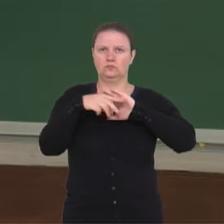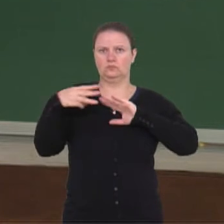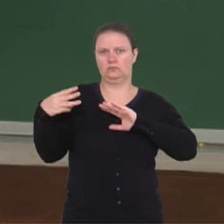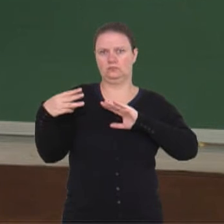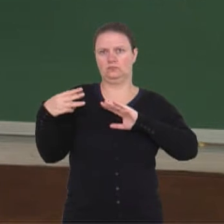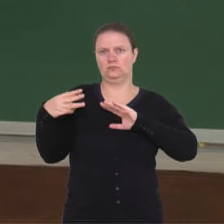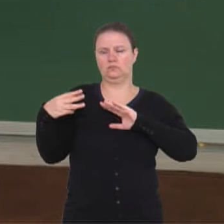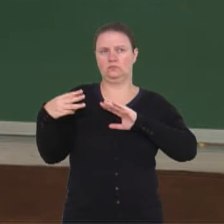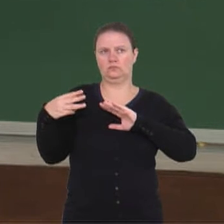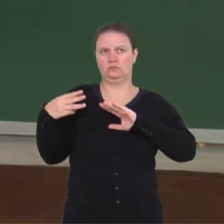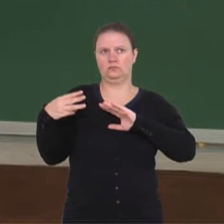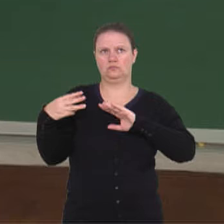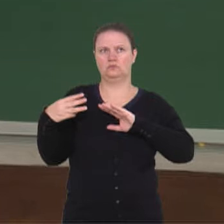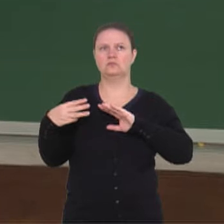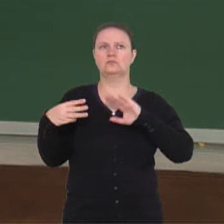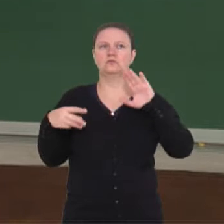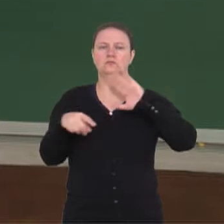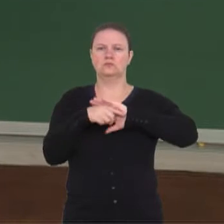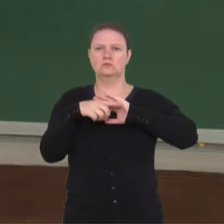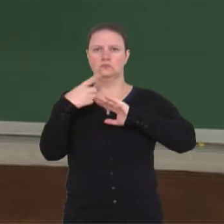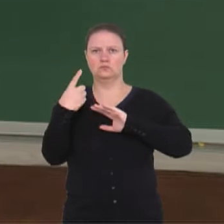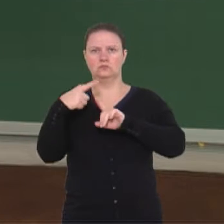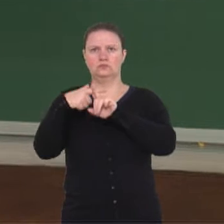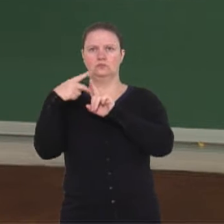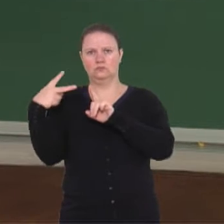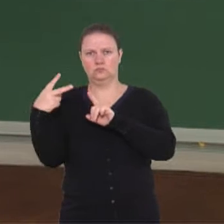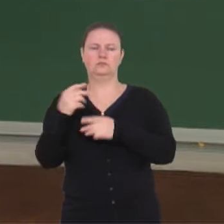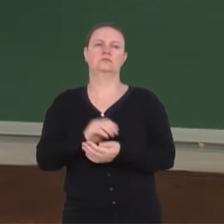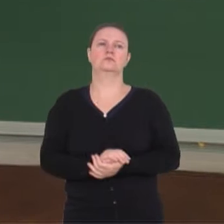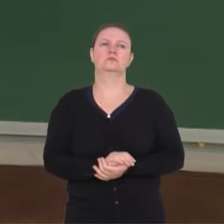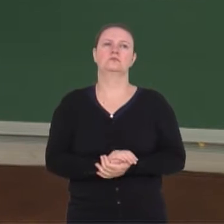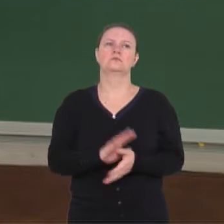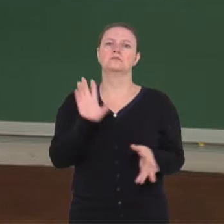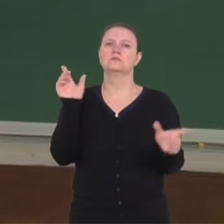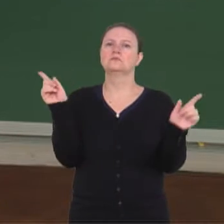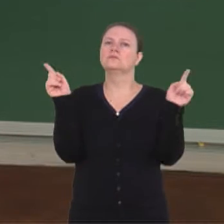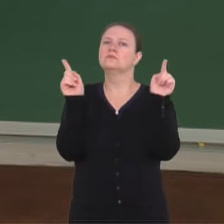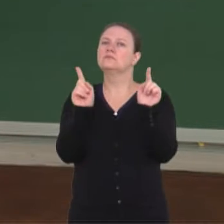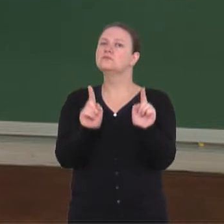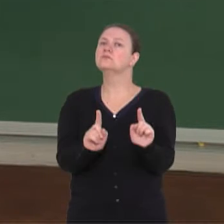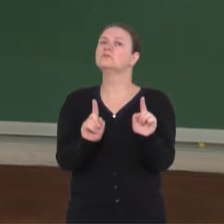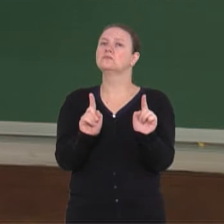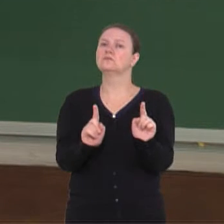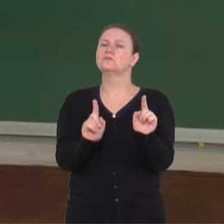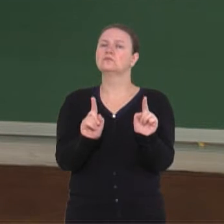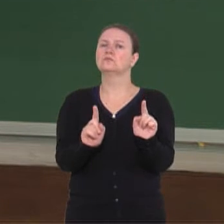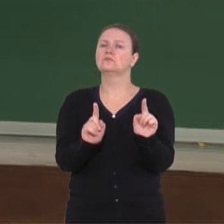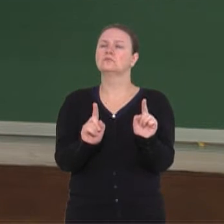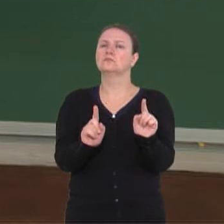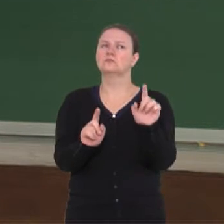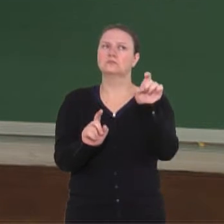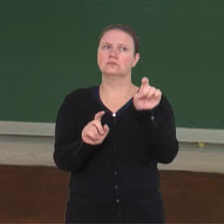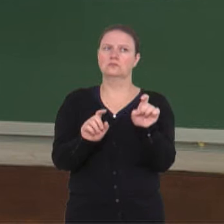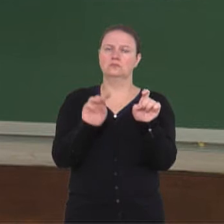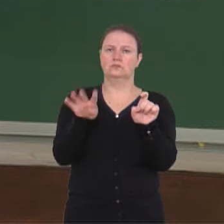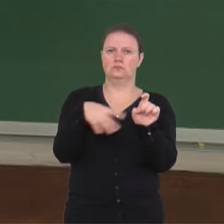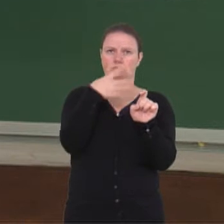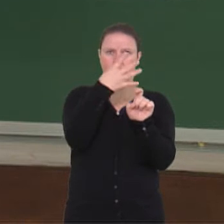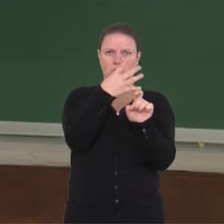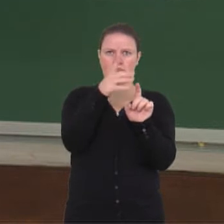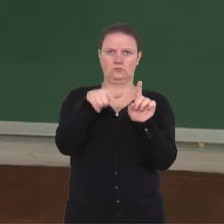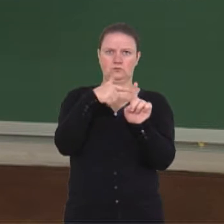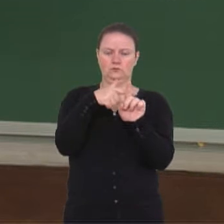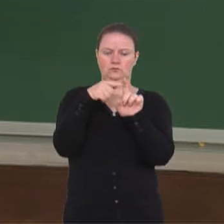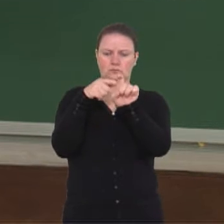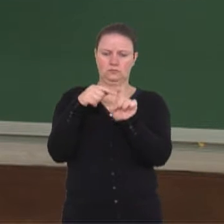3. Depois no coeficiente independente, negativo 1 e 2. Isso me resulta num polinômio x à quarta mais